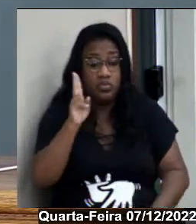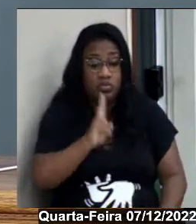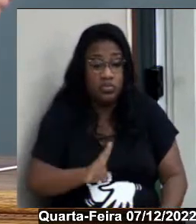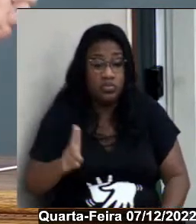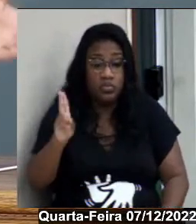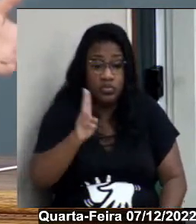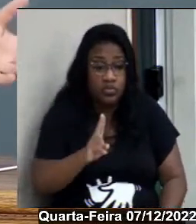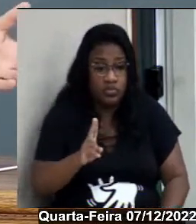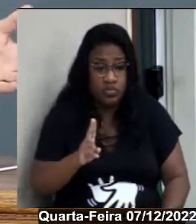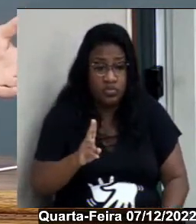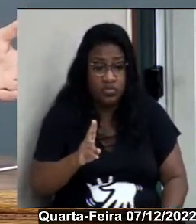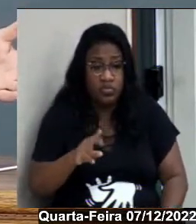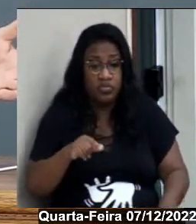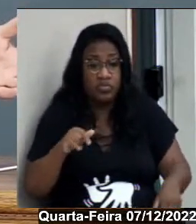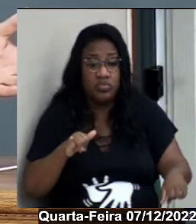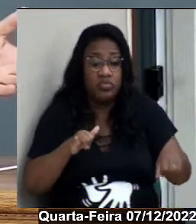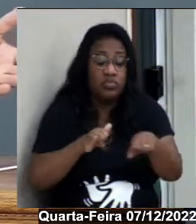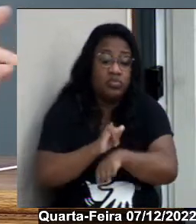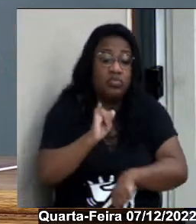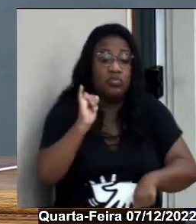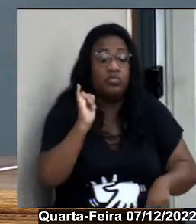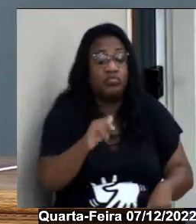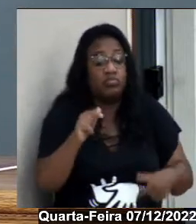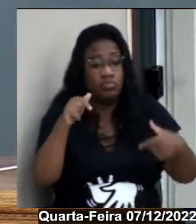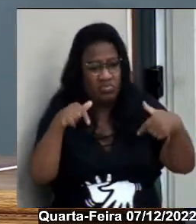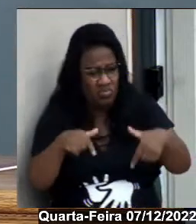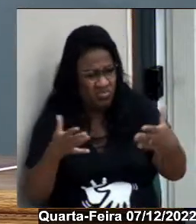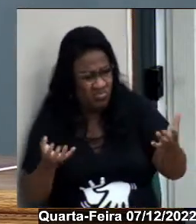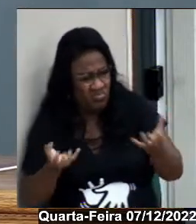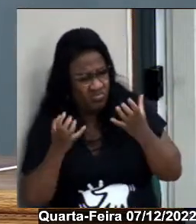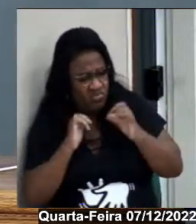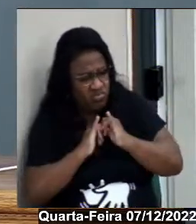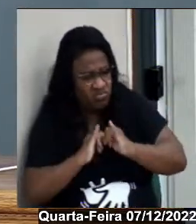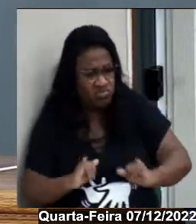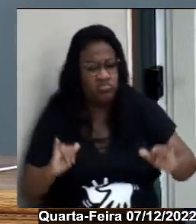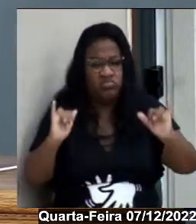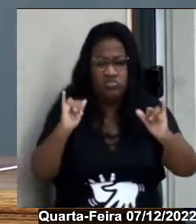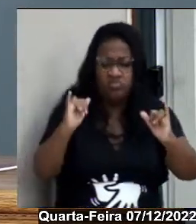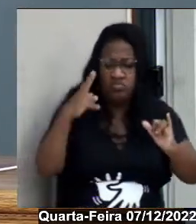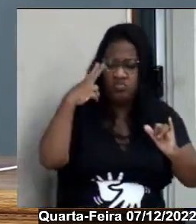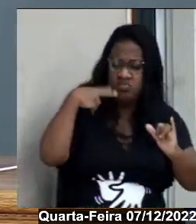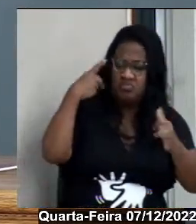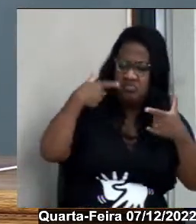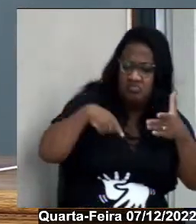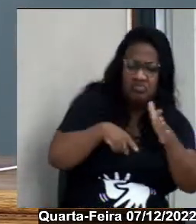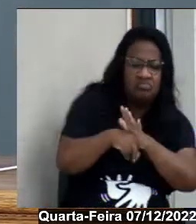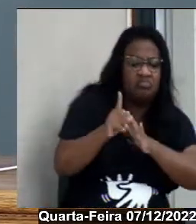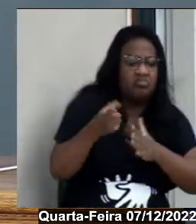estava usando, nem aqui na sessão o senhor comparecia. Aí o senhor quer falar aonde os vereadores